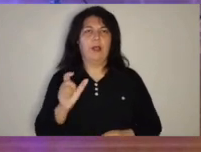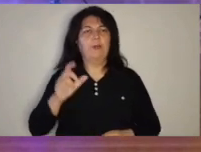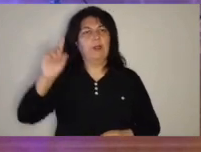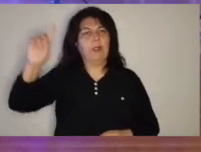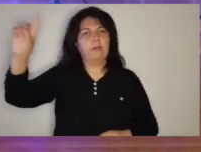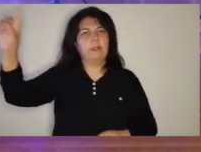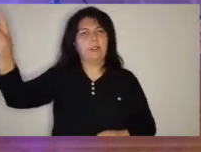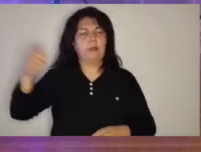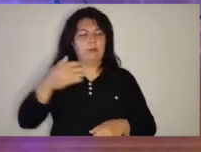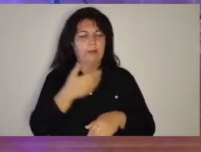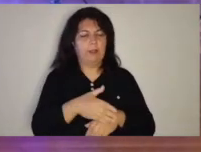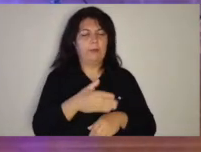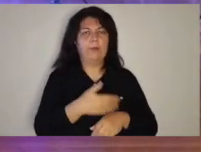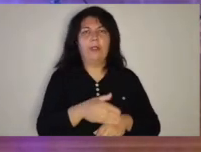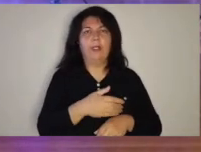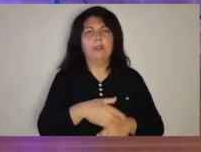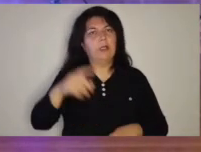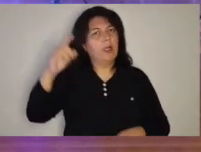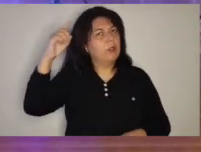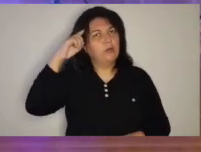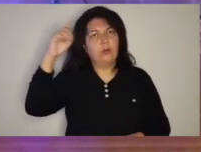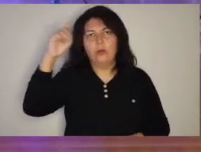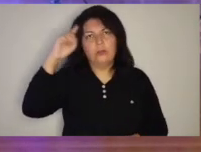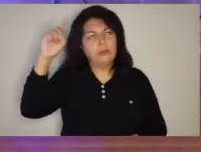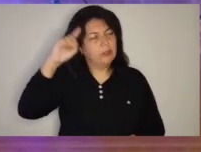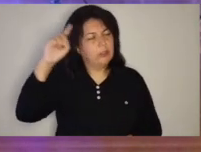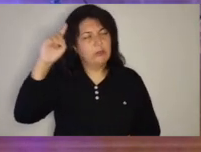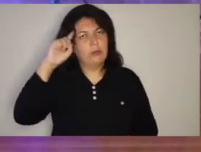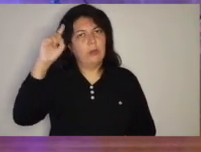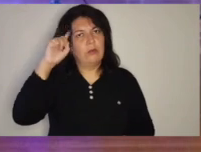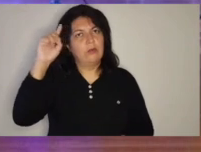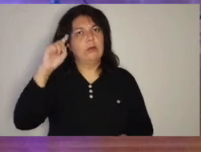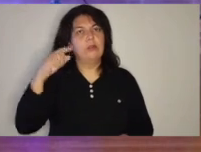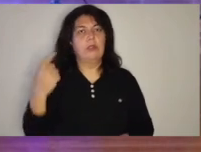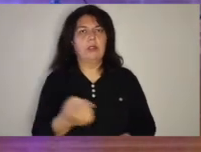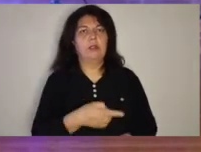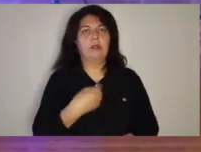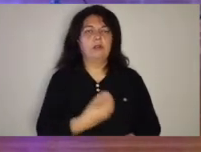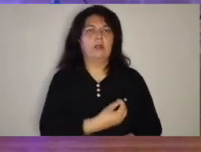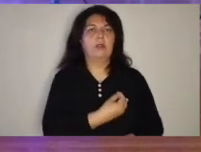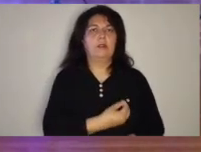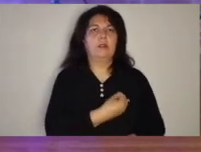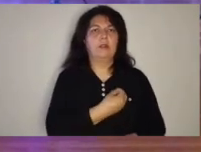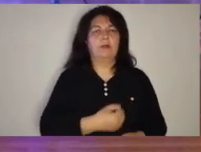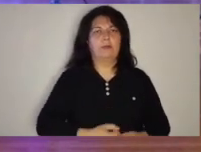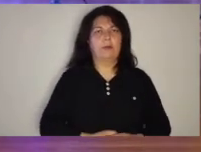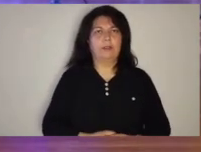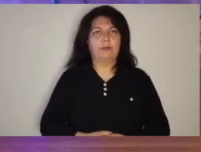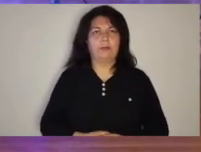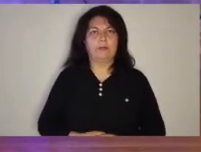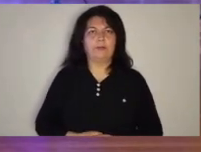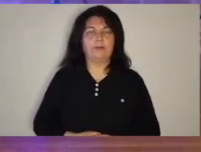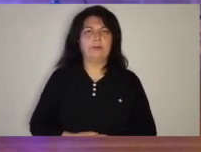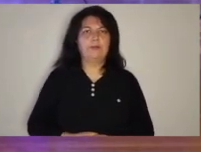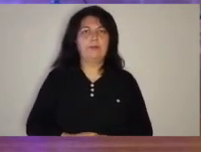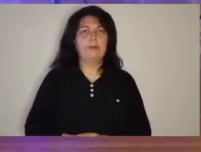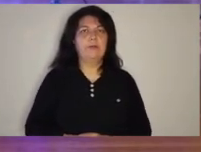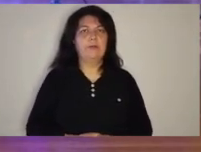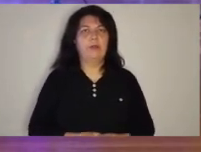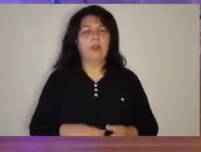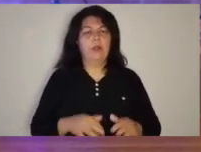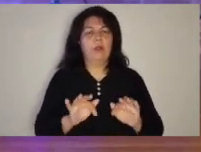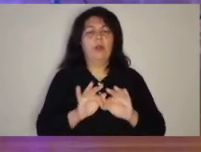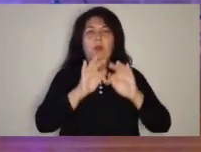vidas. Aí, voltando à história, irmãos, os filisteus então levaram a arca. Sabe o que eles fizeram? Eles colocaram a